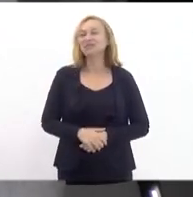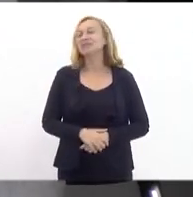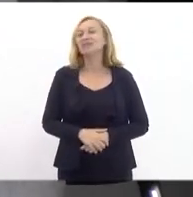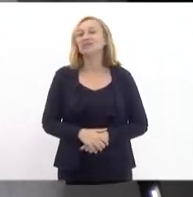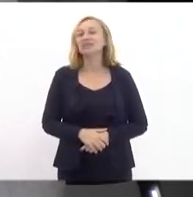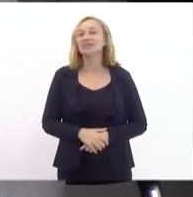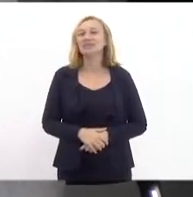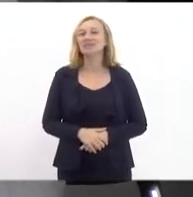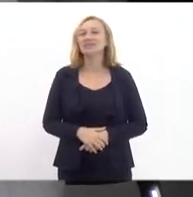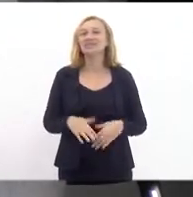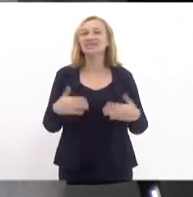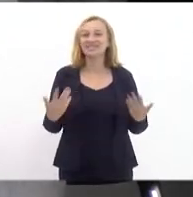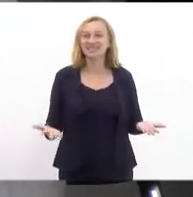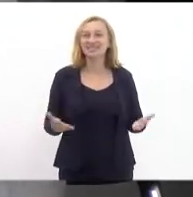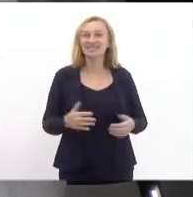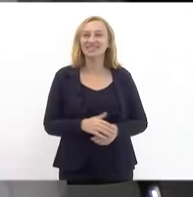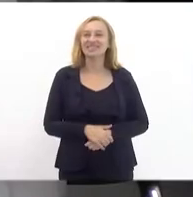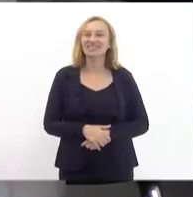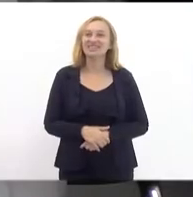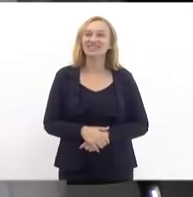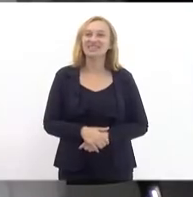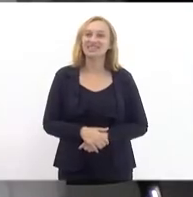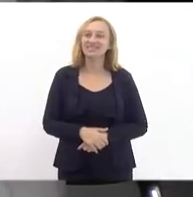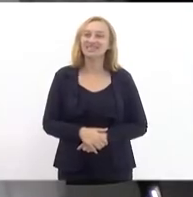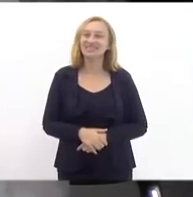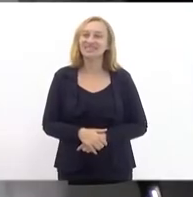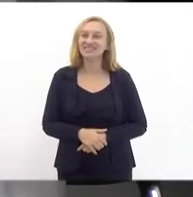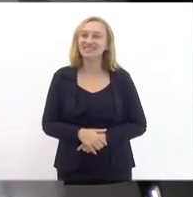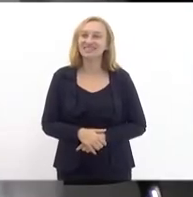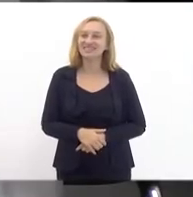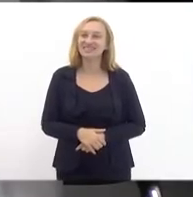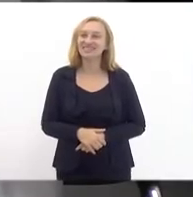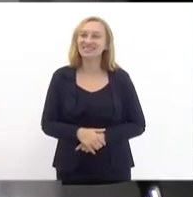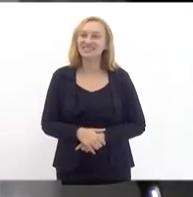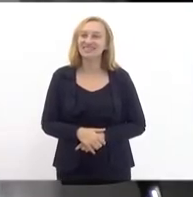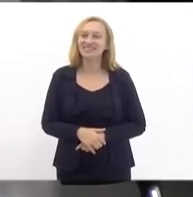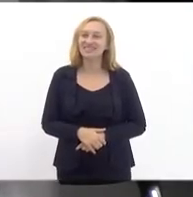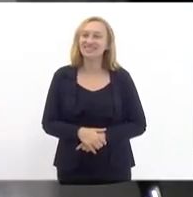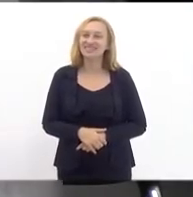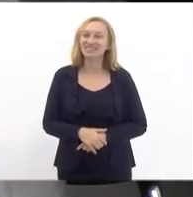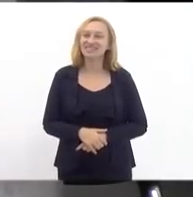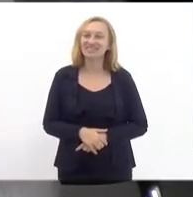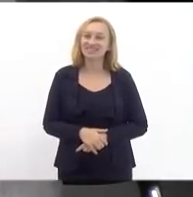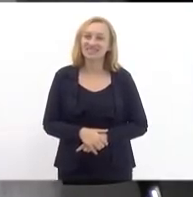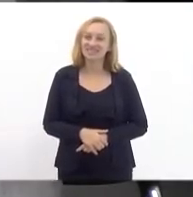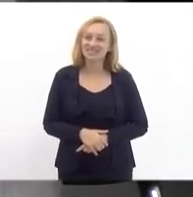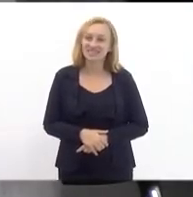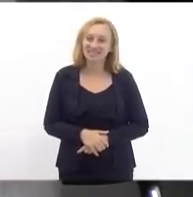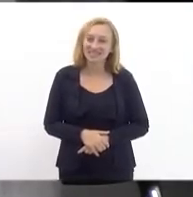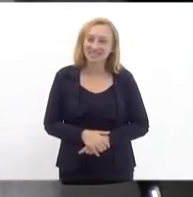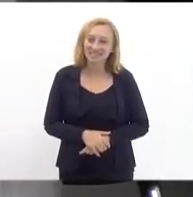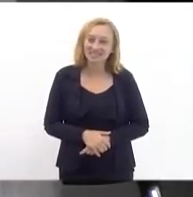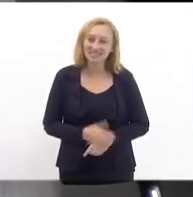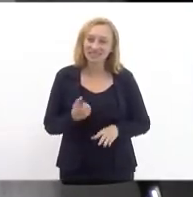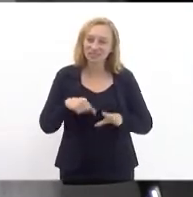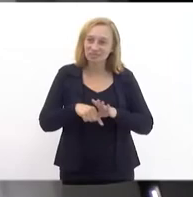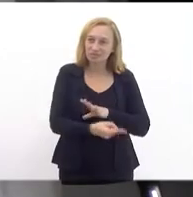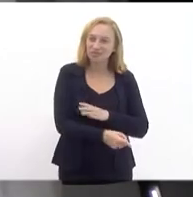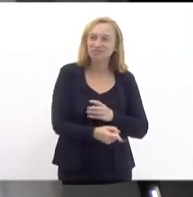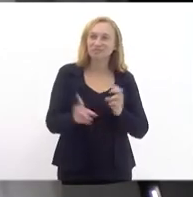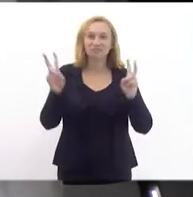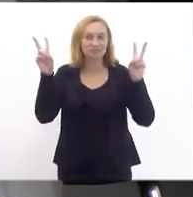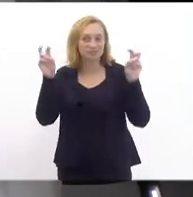Bom, então, eu queria chamar a atenção... para que depois a gente possa entrar mais fundo nessas